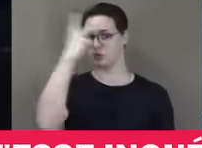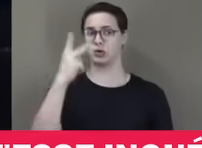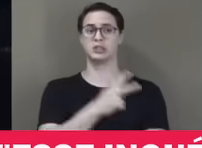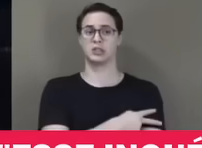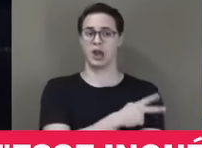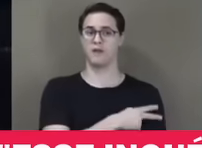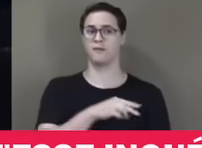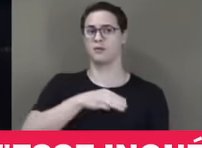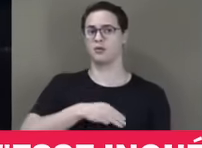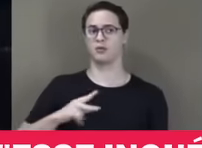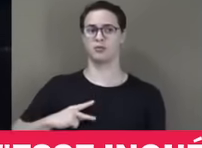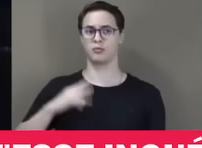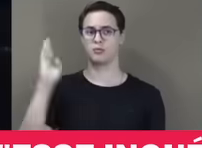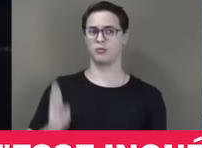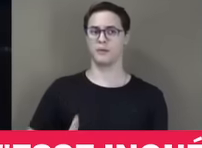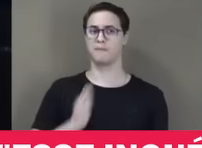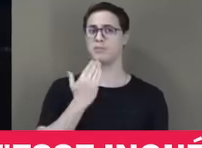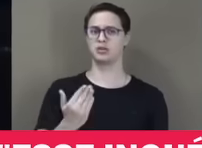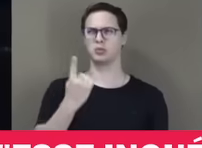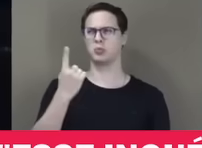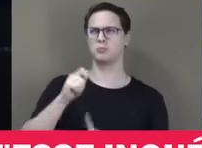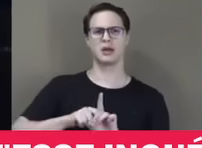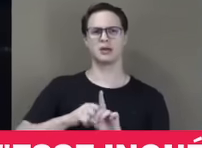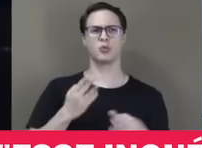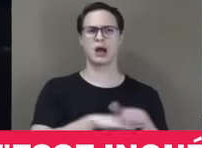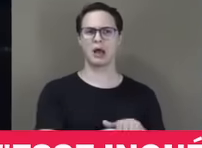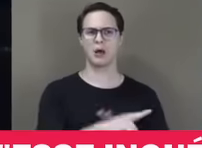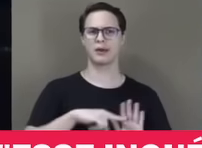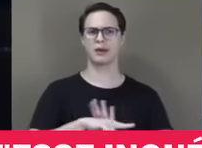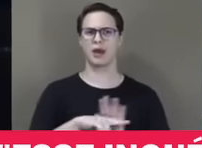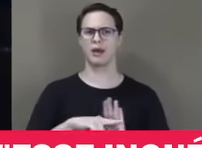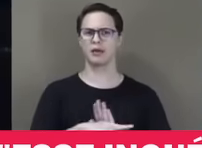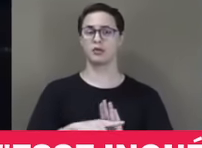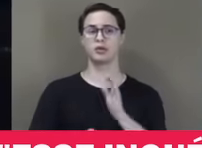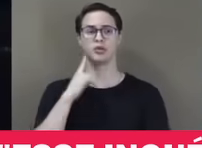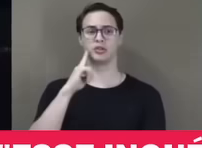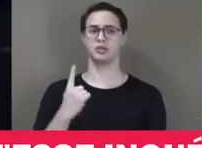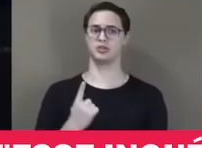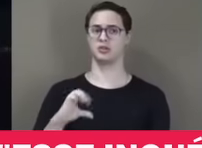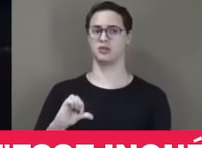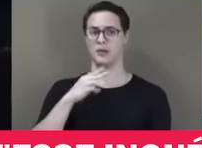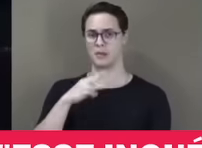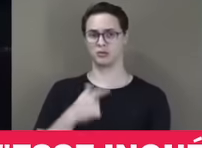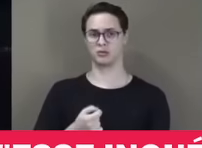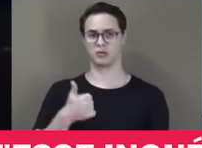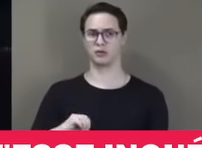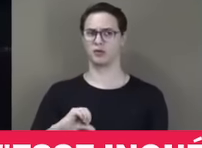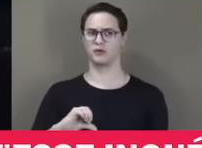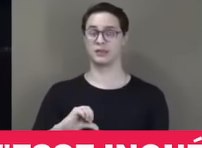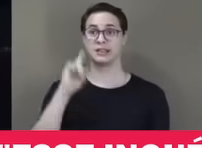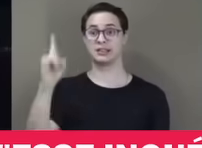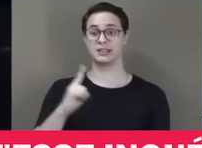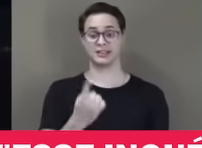Brasil requereu em menos de um mês o arquivamento. Ele foi instituído no dia 19 de março de 2019. No